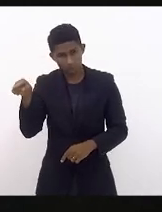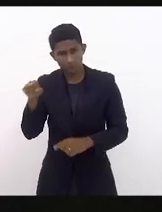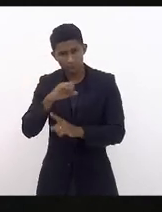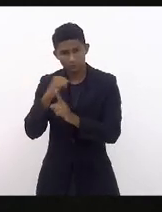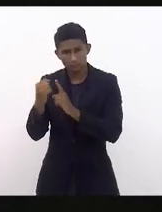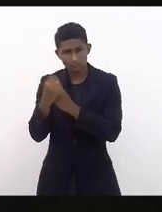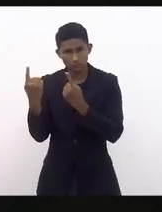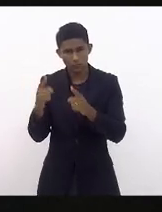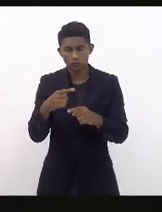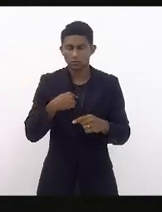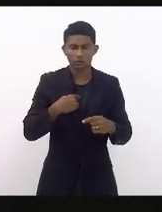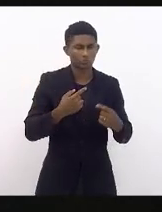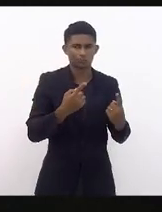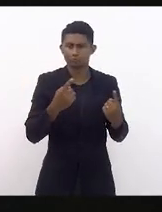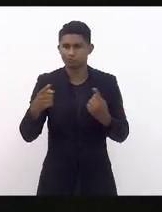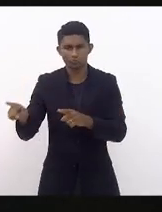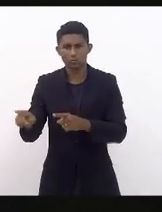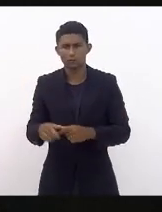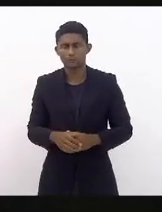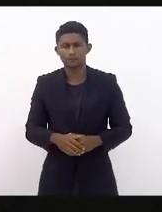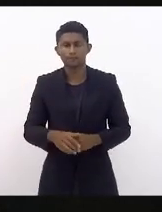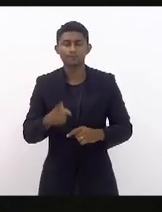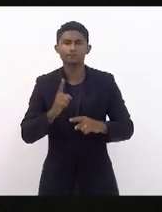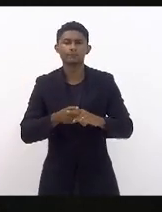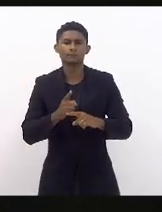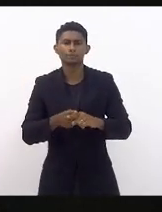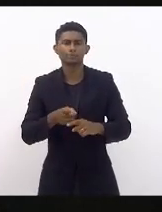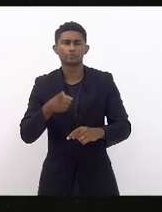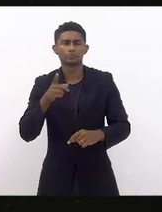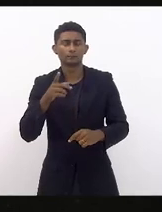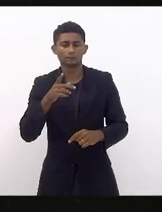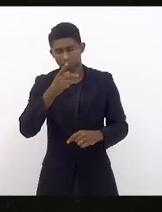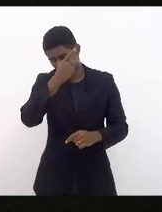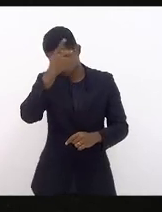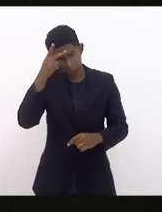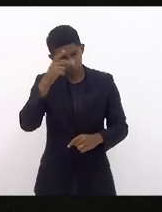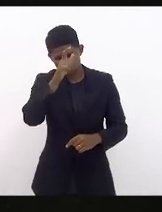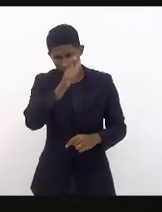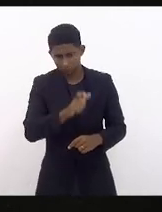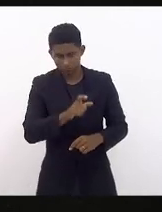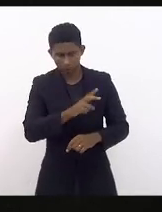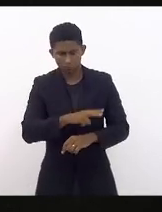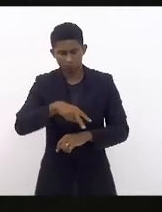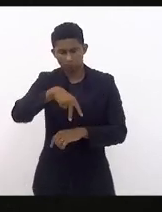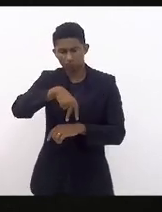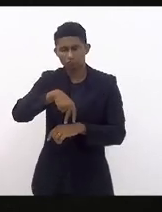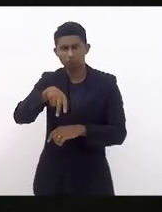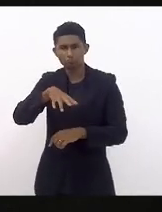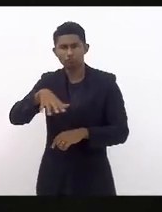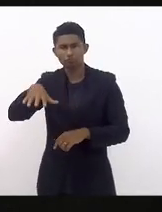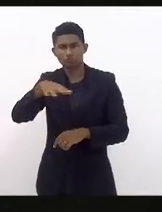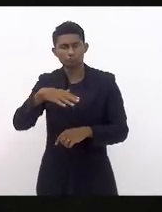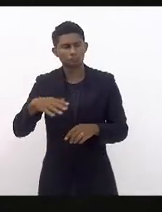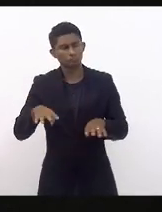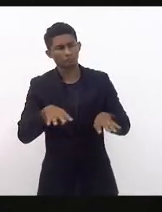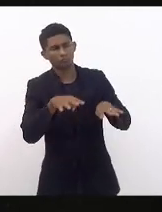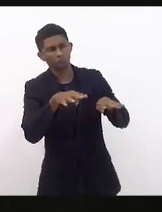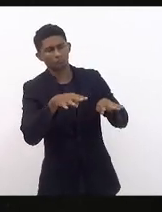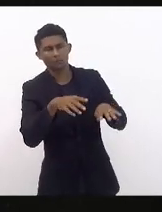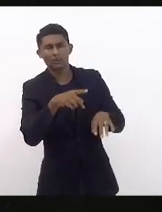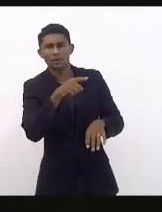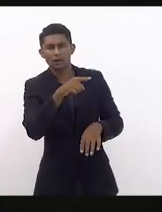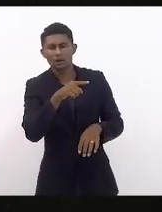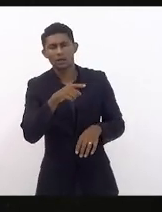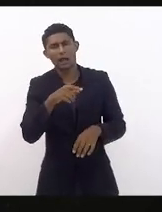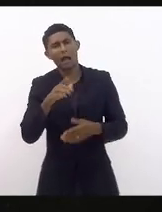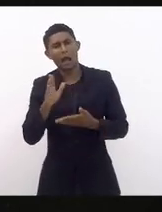Pois, por mais que se destaque uma pessoa no conceito dos seus concidadãos, por mais pura e invejável a sua